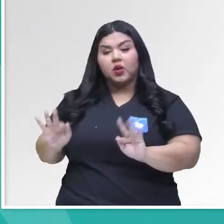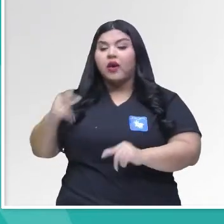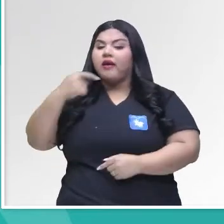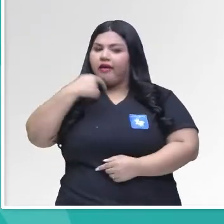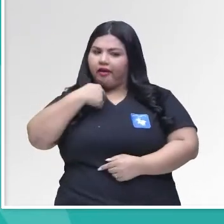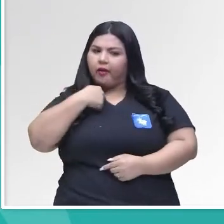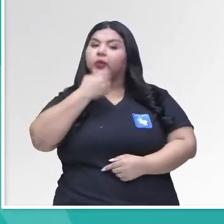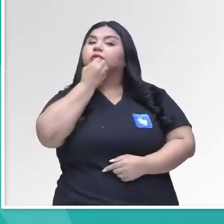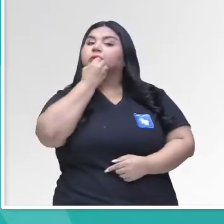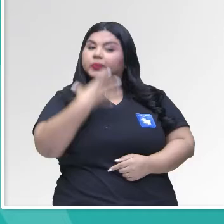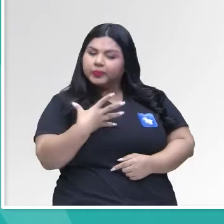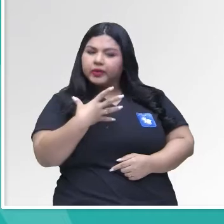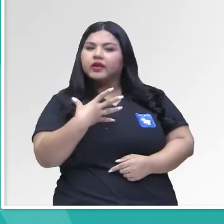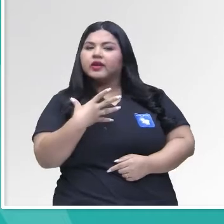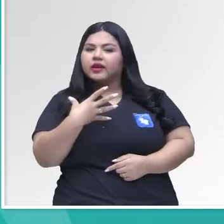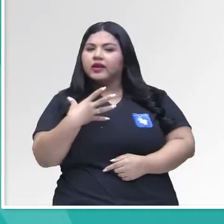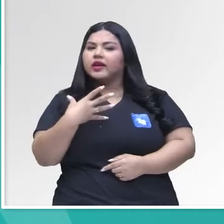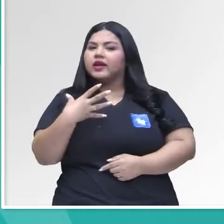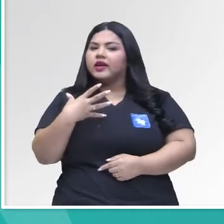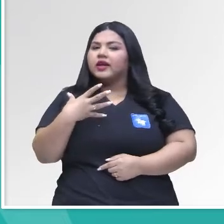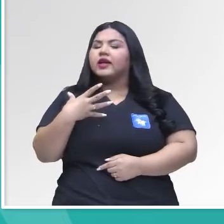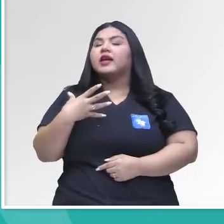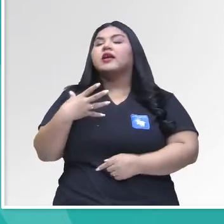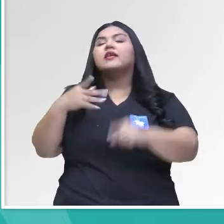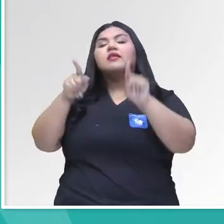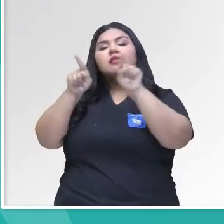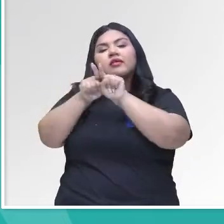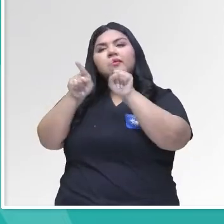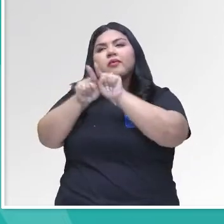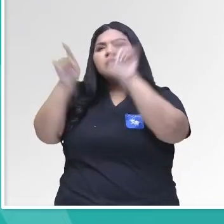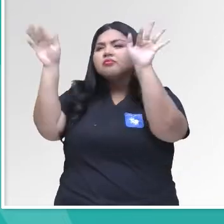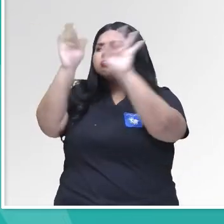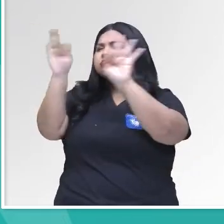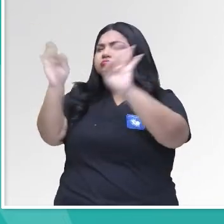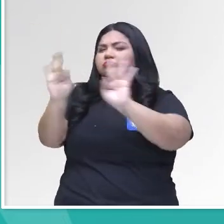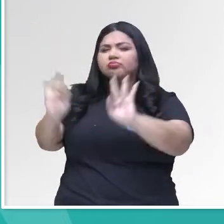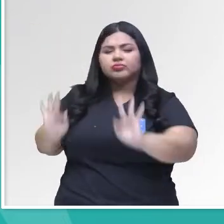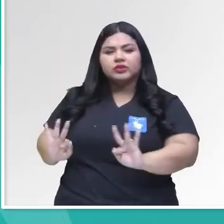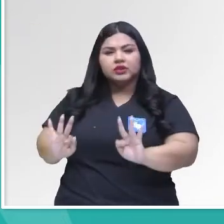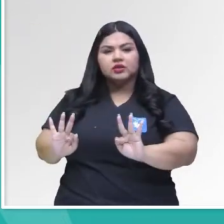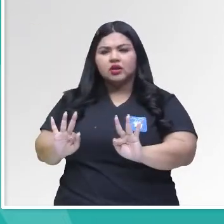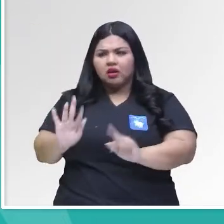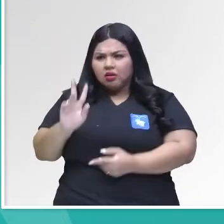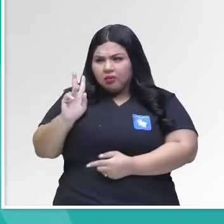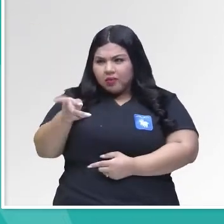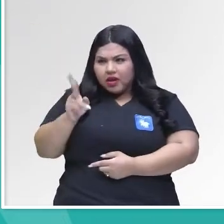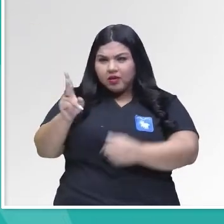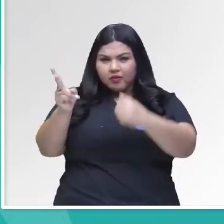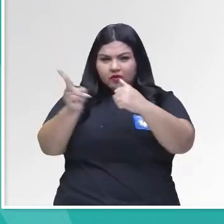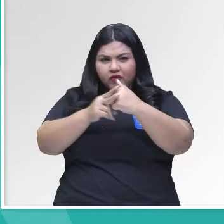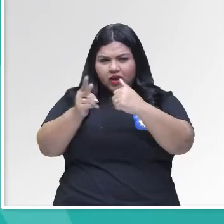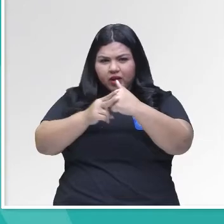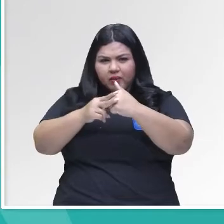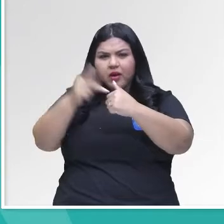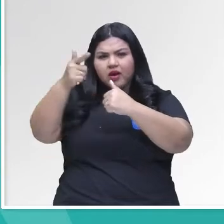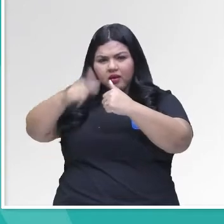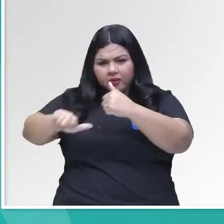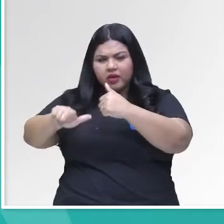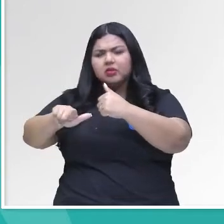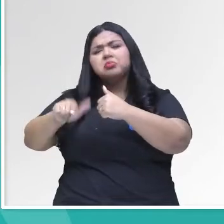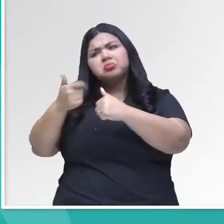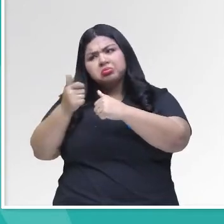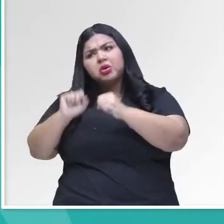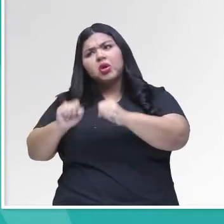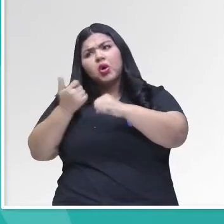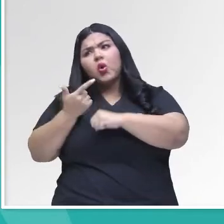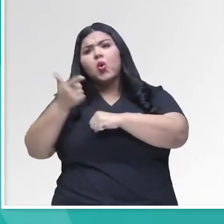estou bem e estou muito feliz. Já temos o mesmo verbo sendo repetido, mas poderia ser um outro